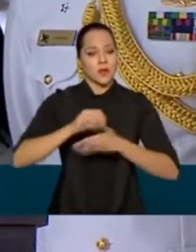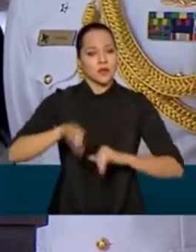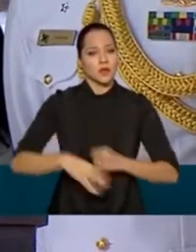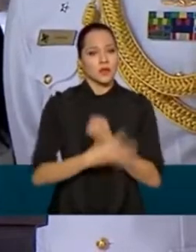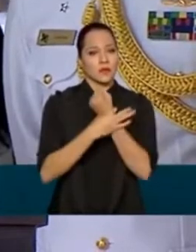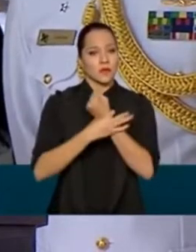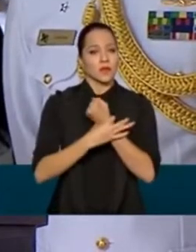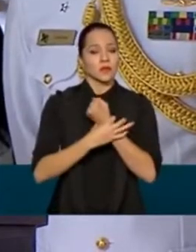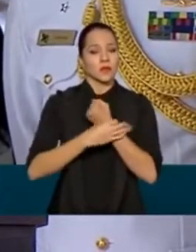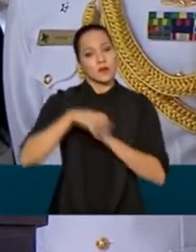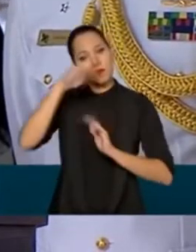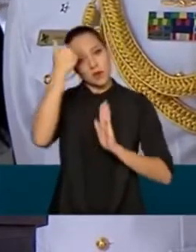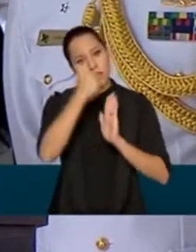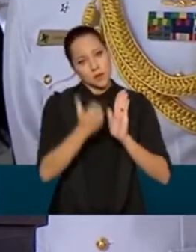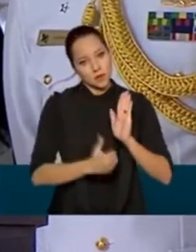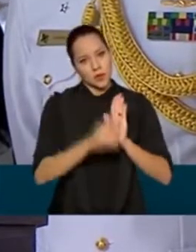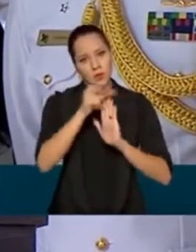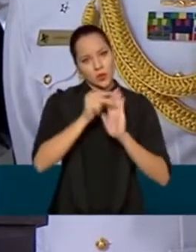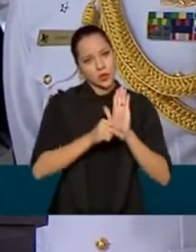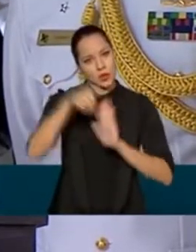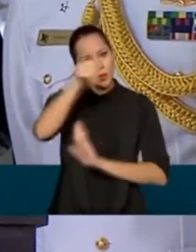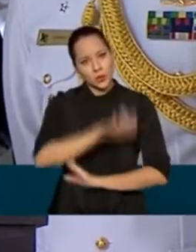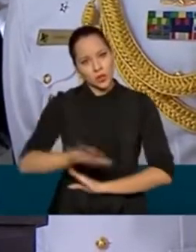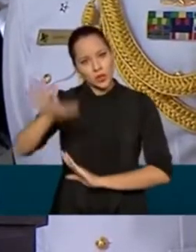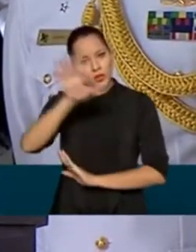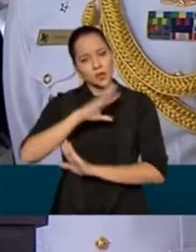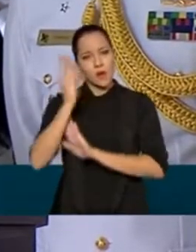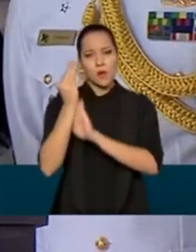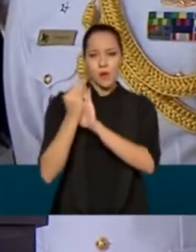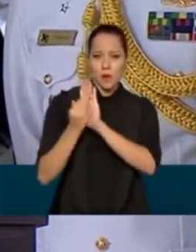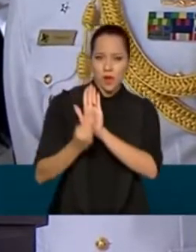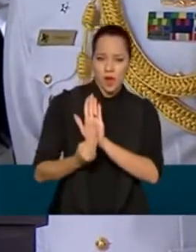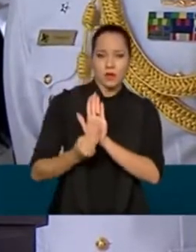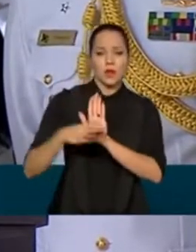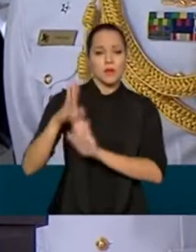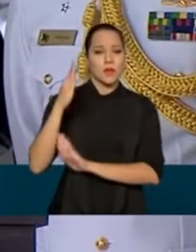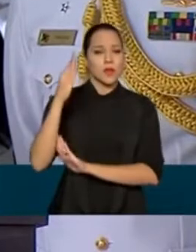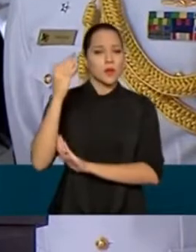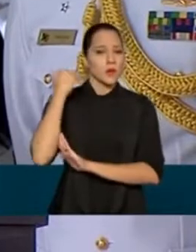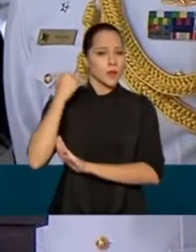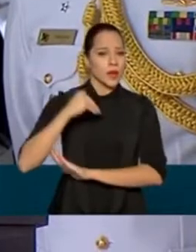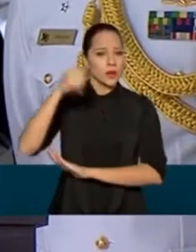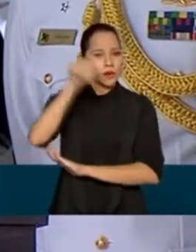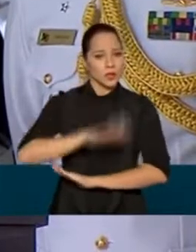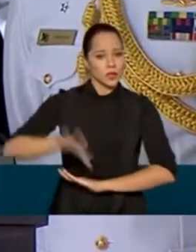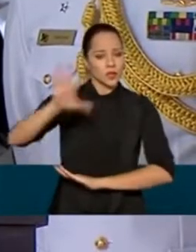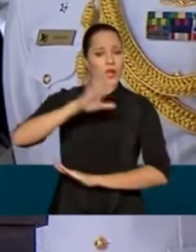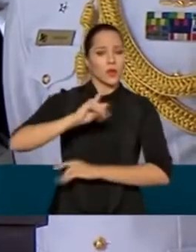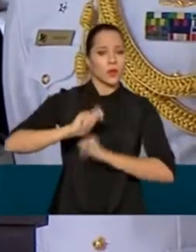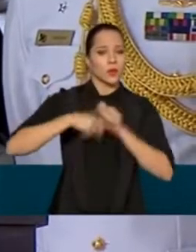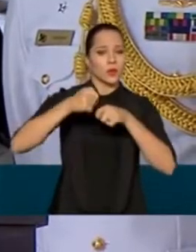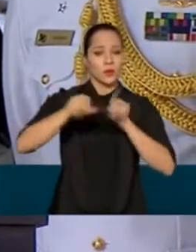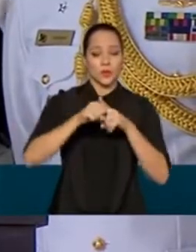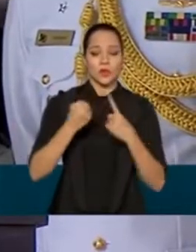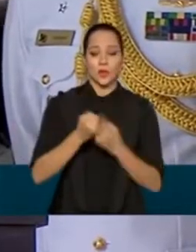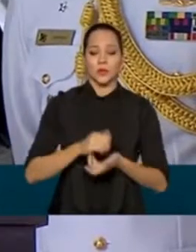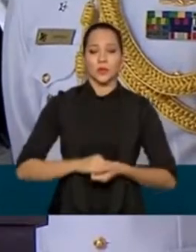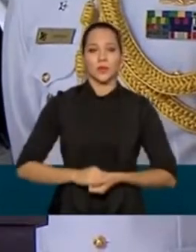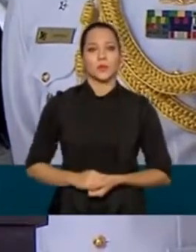Defesa para cumprimento do conteúdo nacional estabelecido pelo Banco Nacional de Desenvolvimento Econômico e Social.